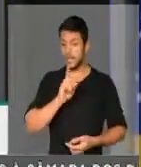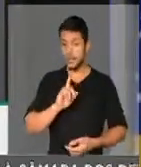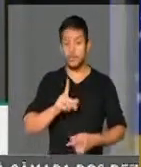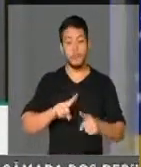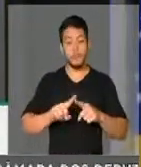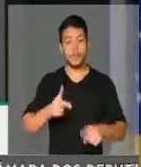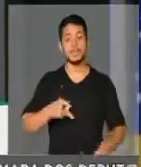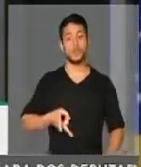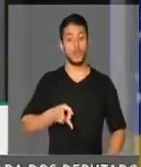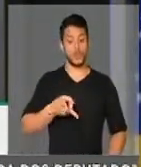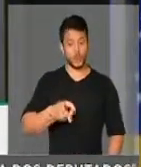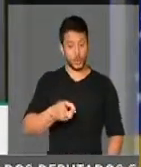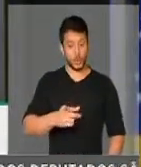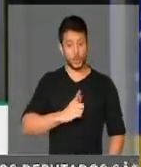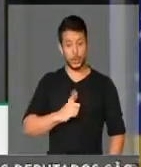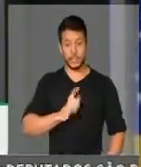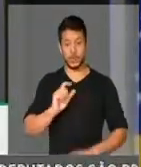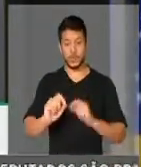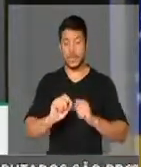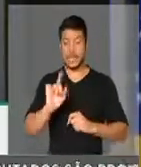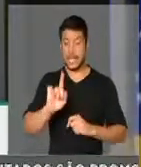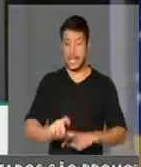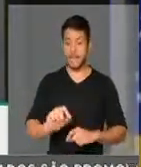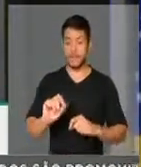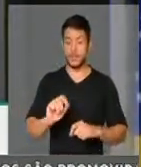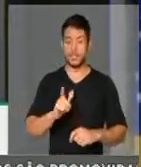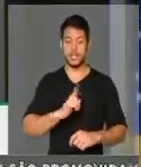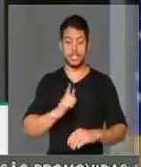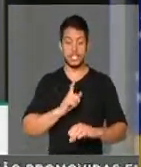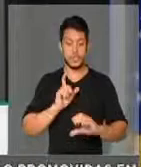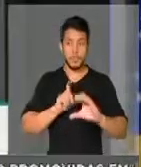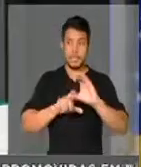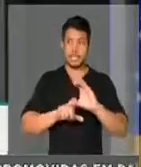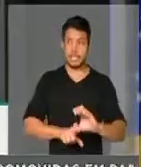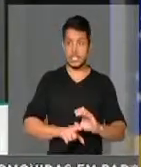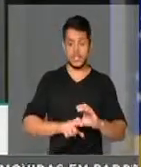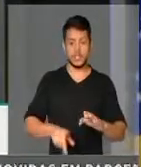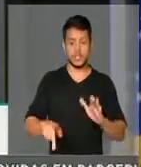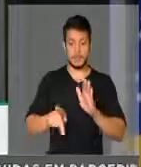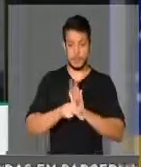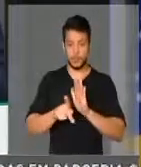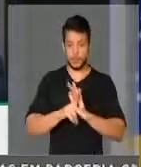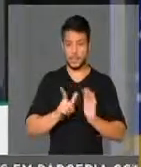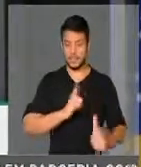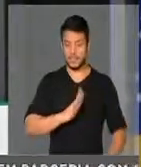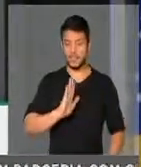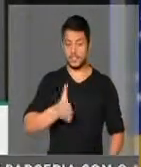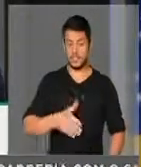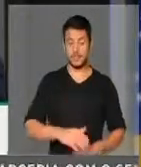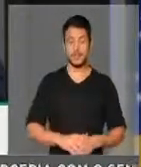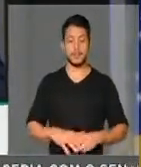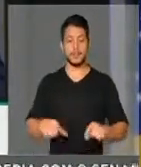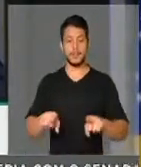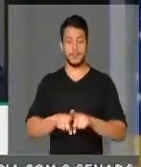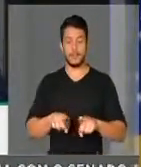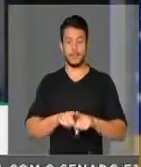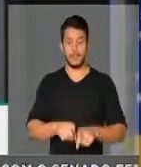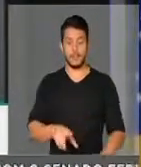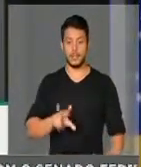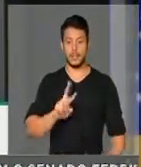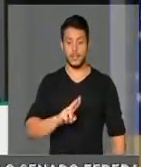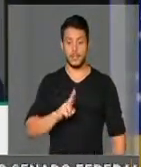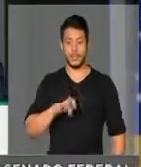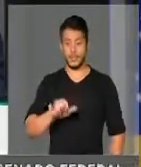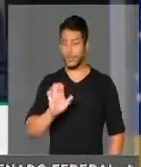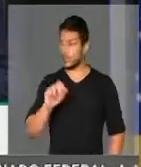assumiu a dívida em uma transação comercial lícita. O jornalista Rubens Valente